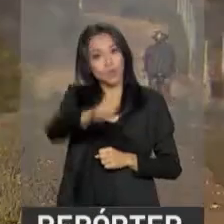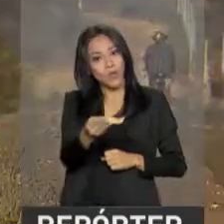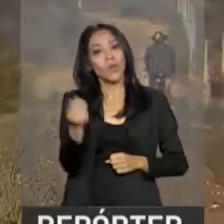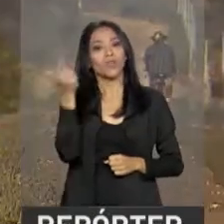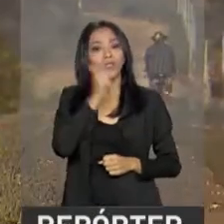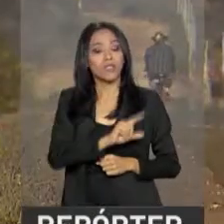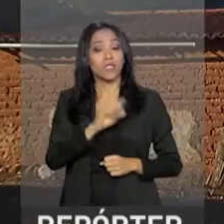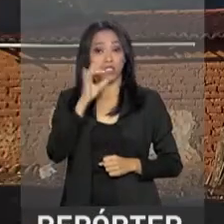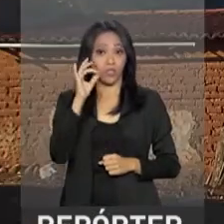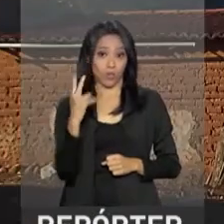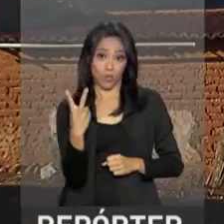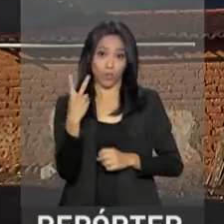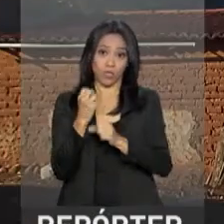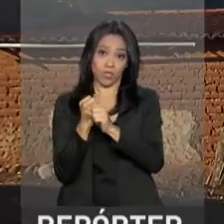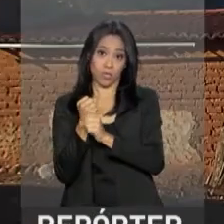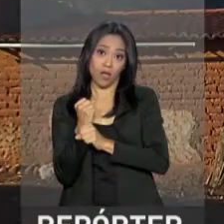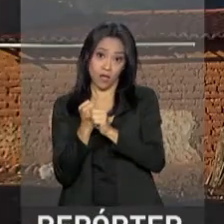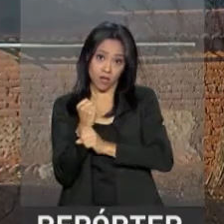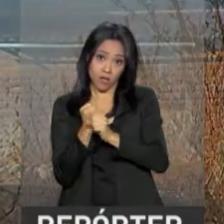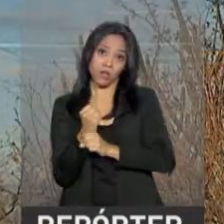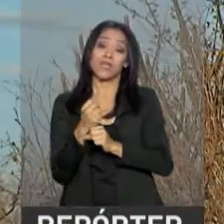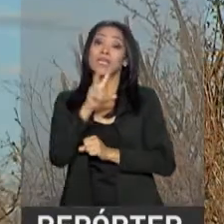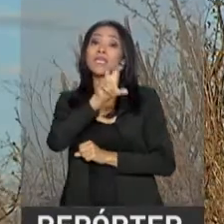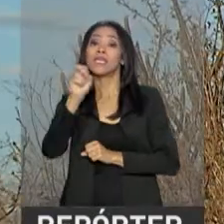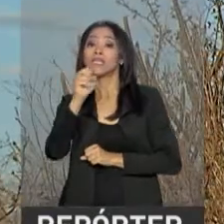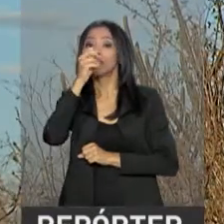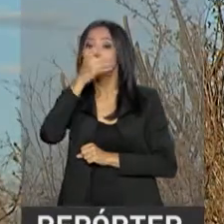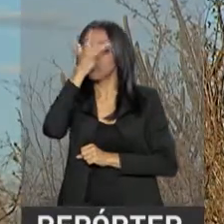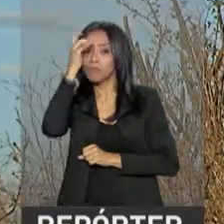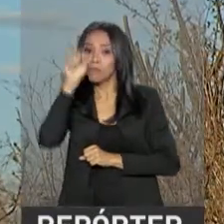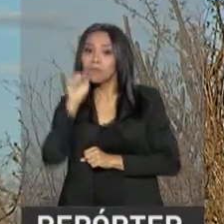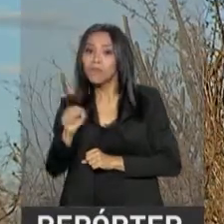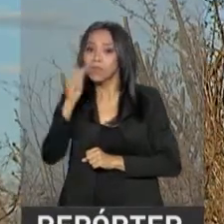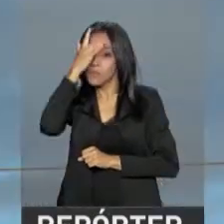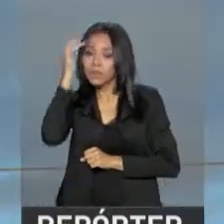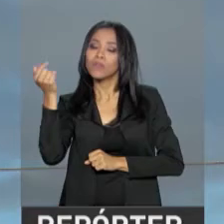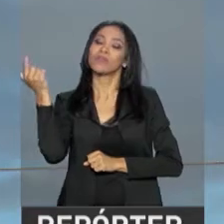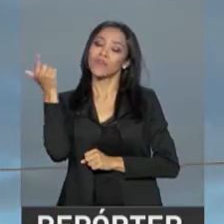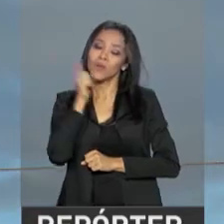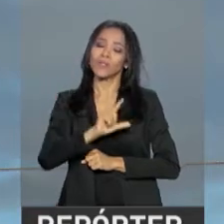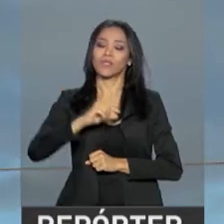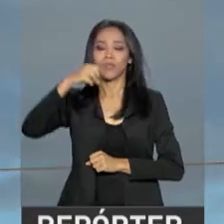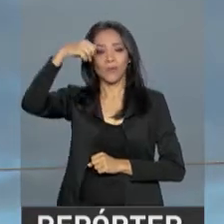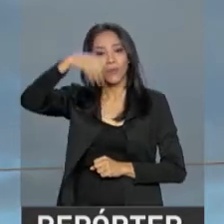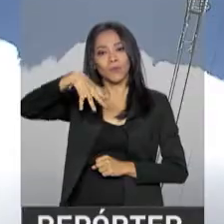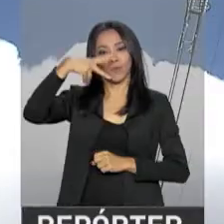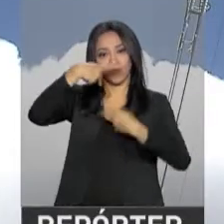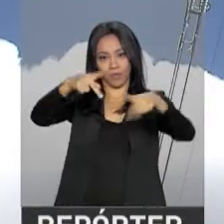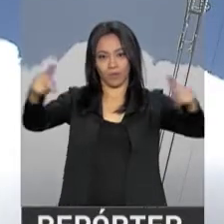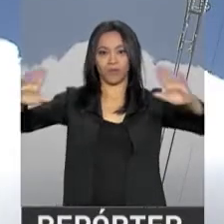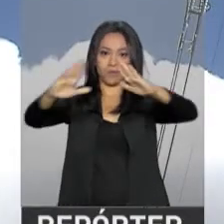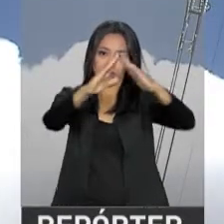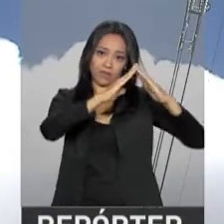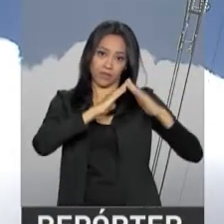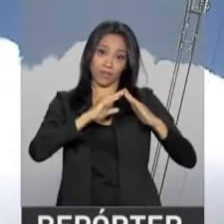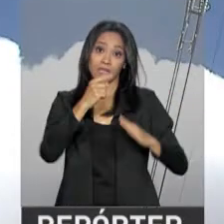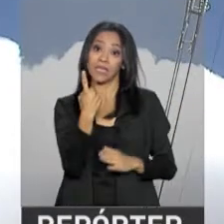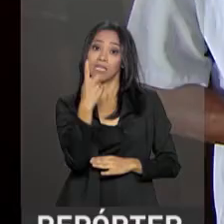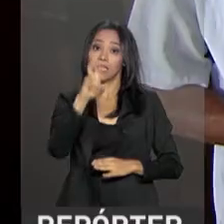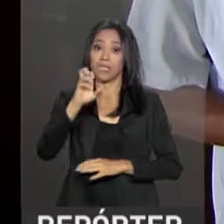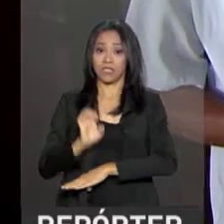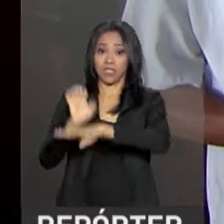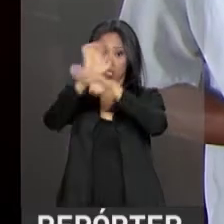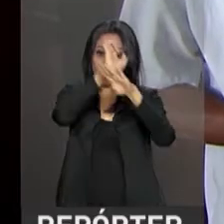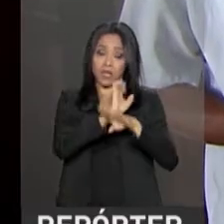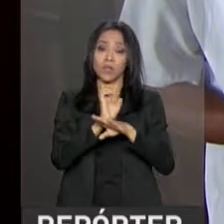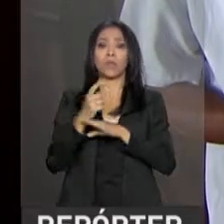nos últimos 2 anos, 500 mil pessoas passaram a ter acesso à eletricidade em 15 estados. Uma pesquisa feita pelo